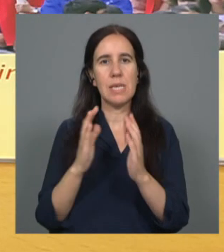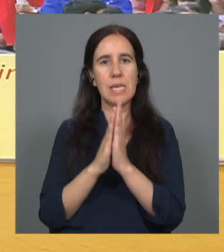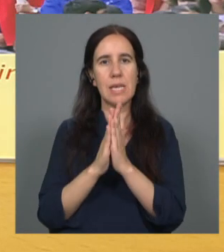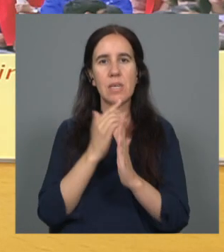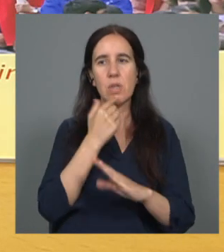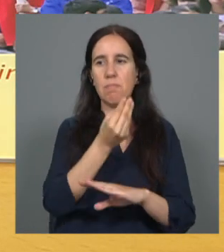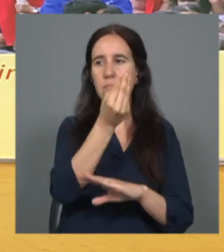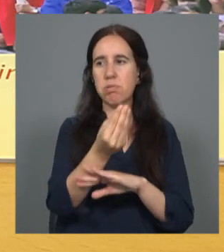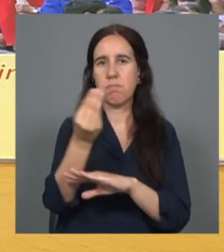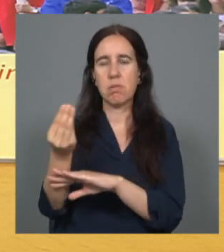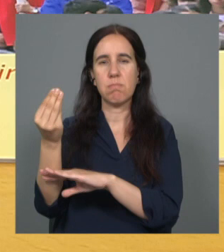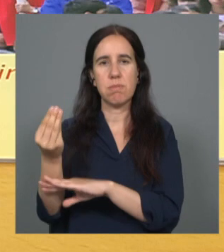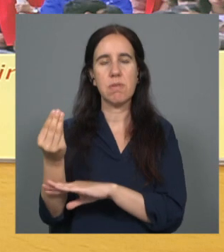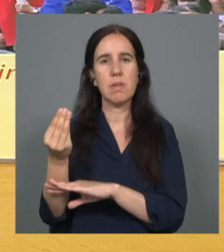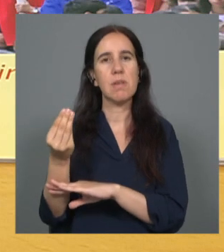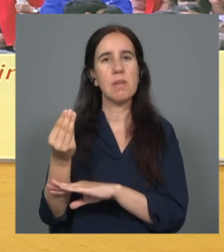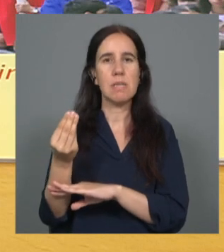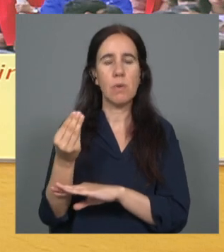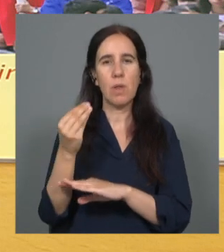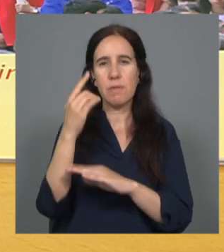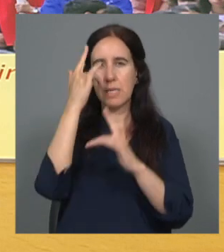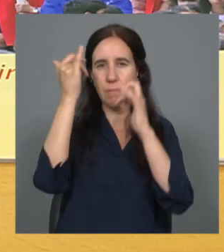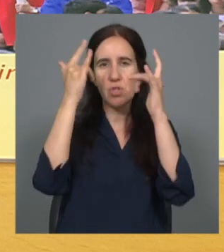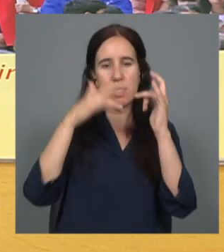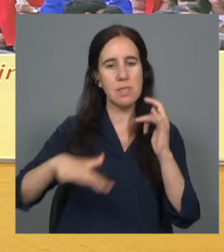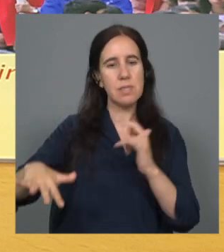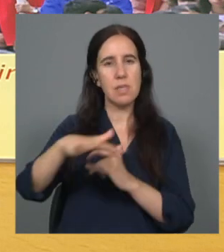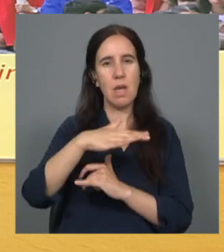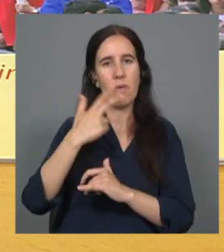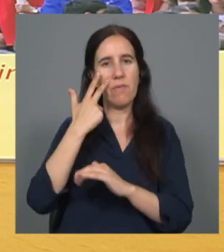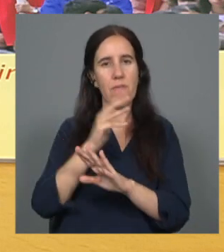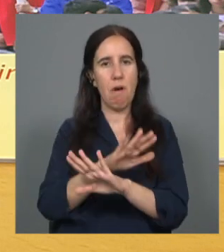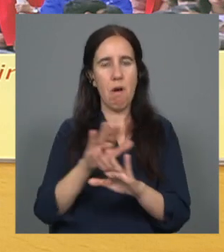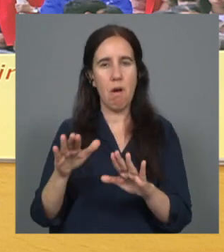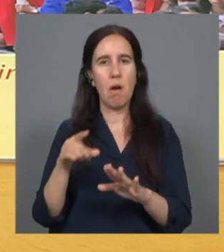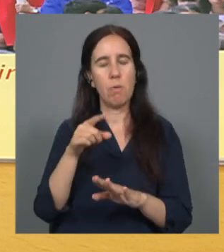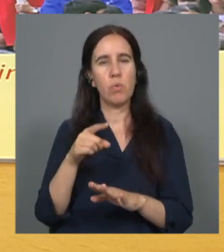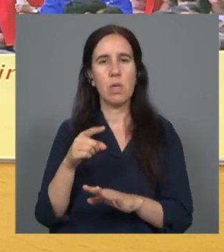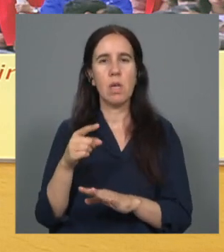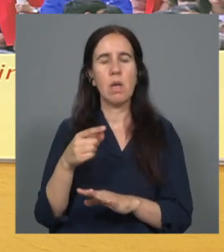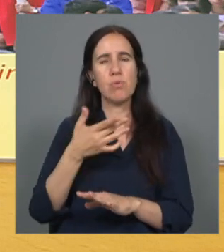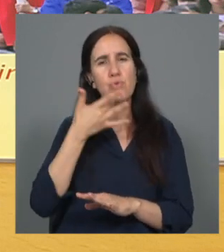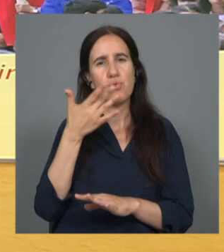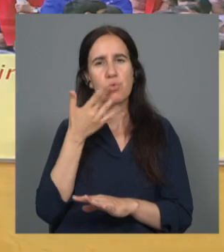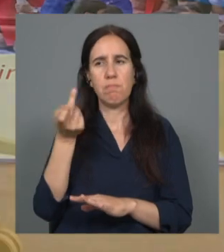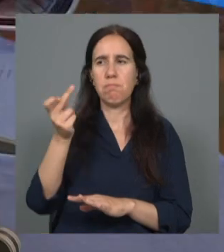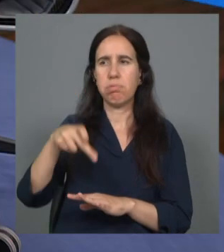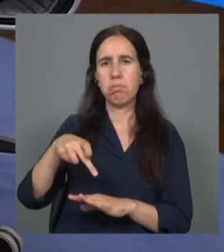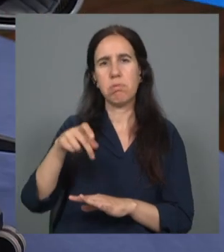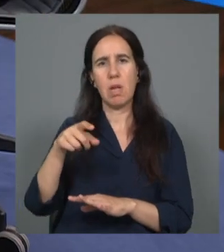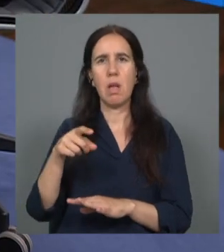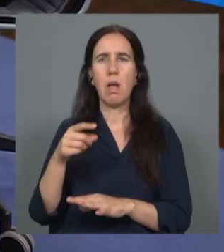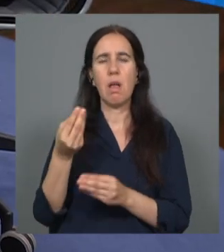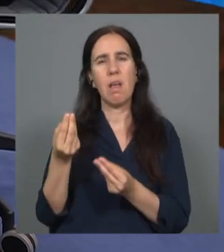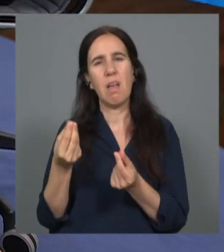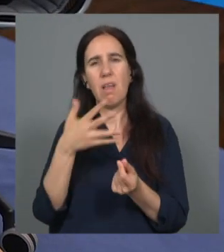igrejas e que vivem na nossa imaginação, com as suas atitudes patéticas, aquele ar